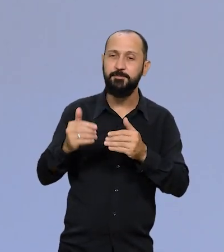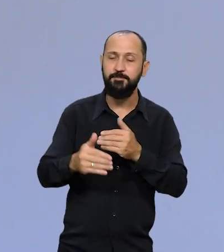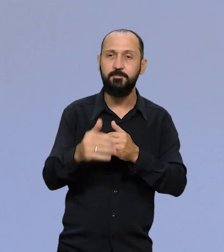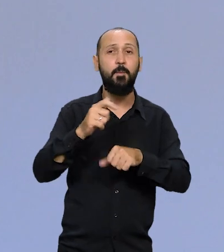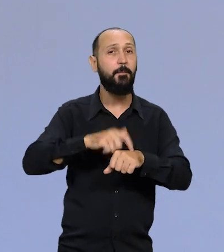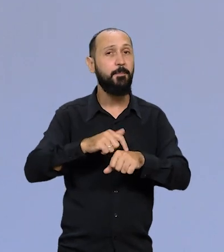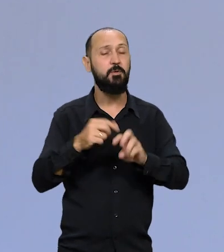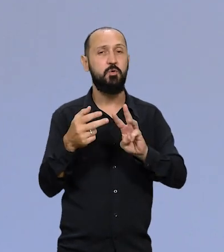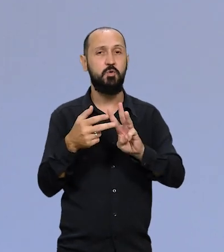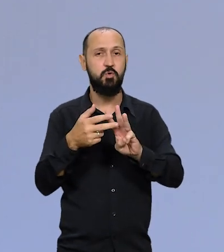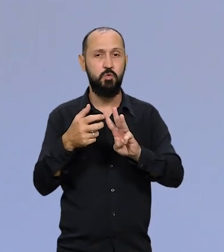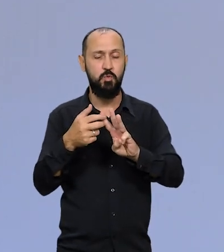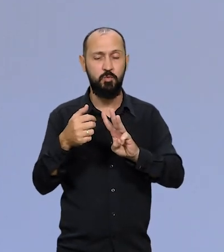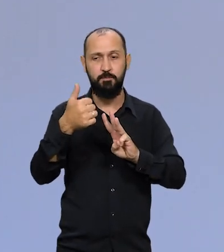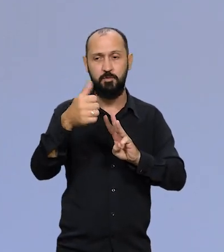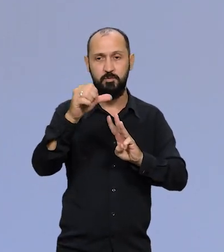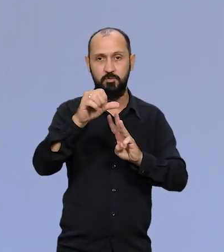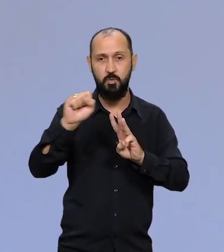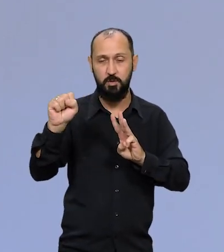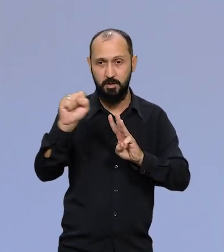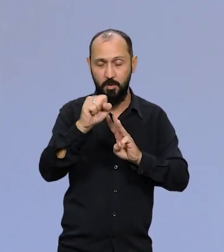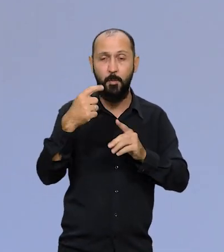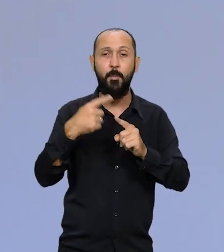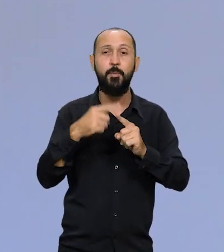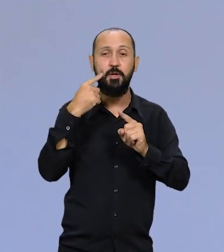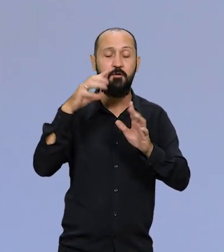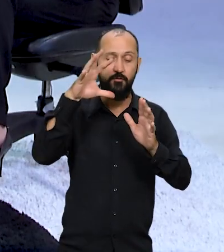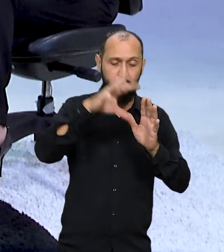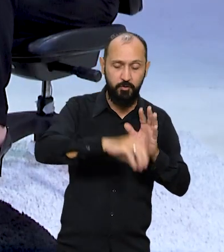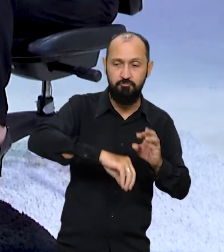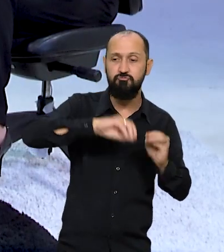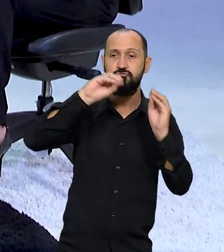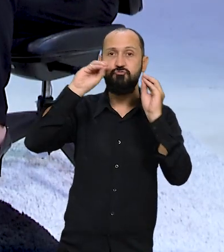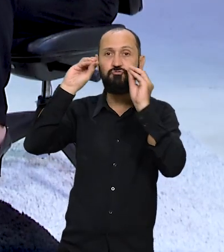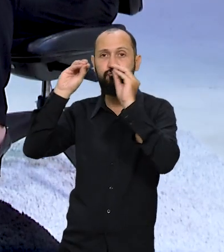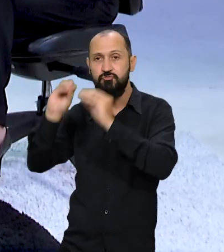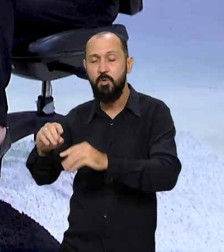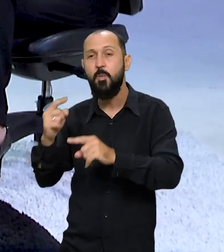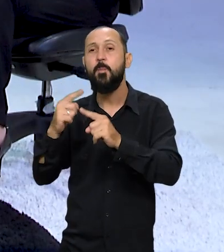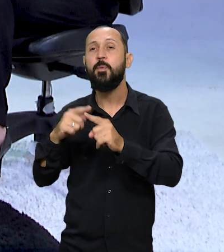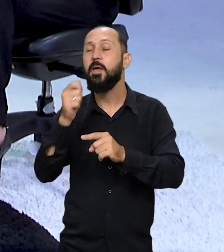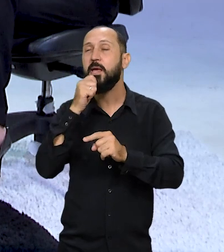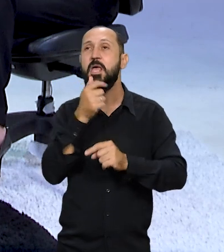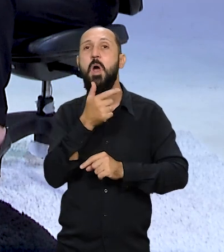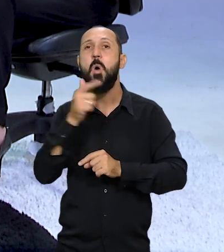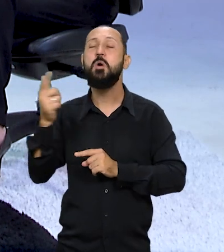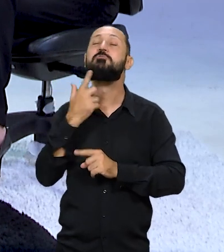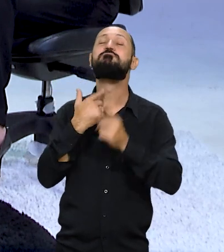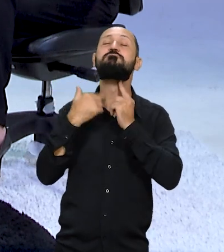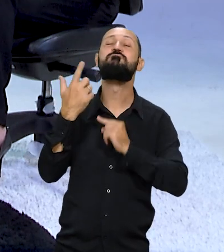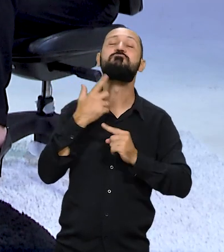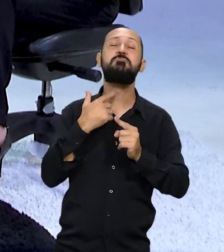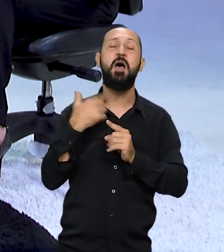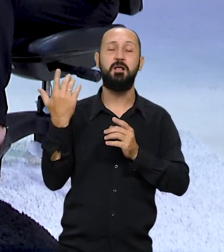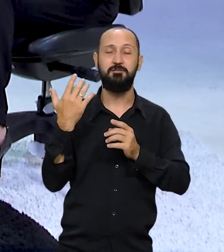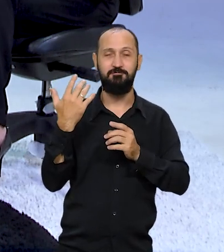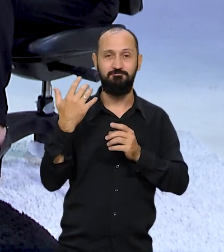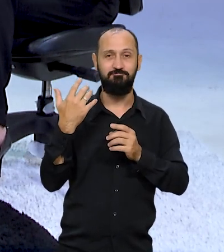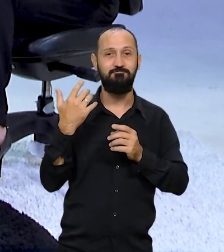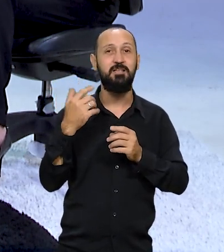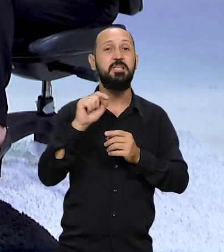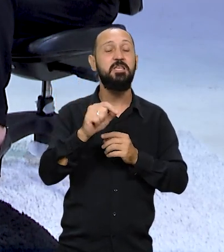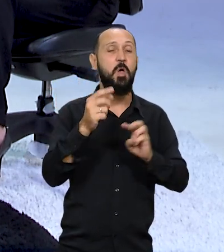indígena, pode ser demarcada como terra indígena. Aonde não tinha ocupação tradicional indígena, não será demarcada como terra